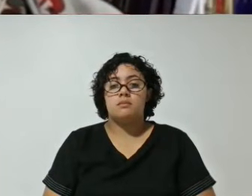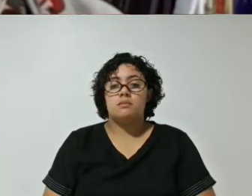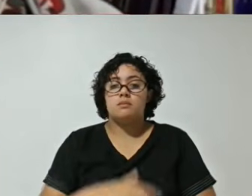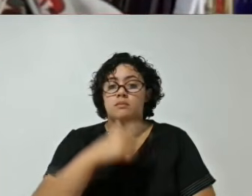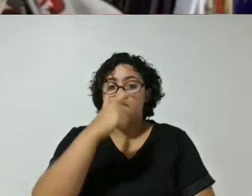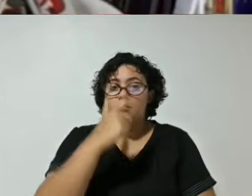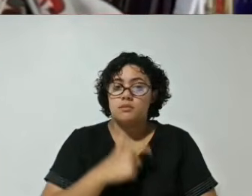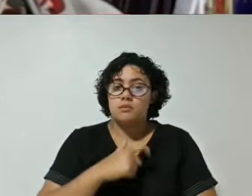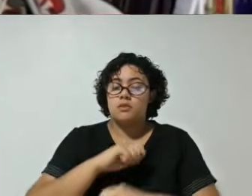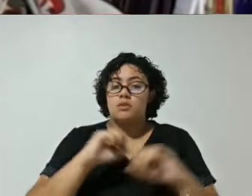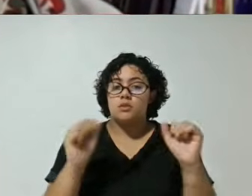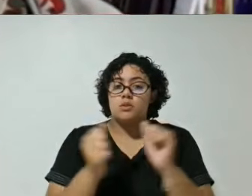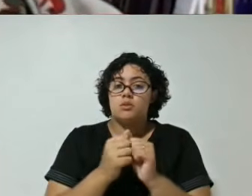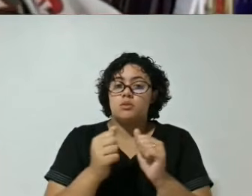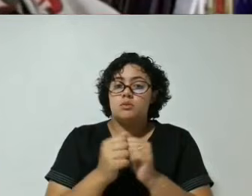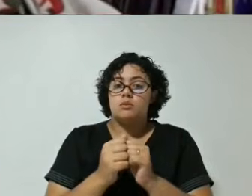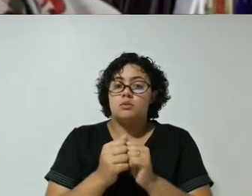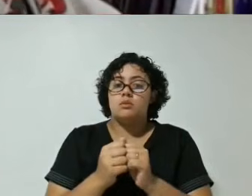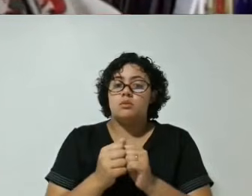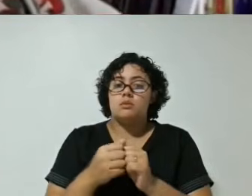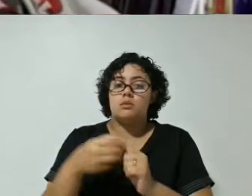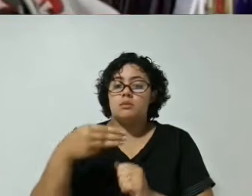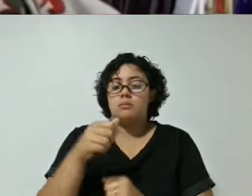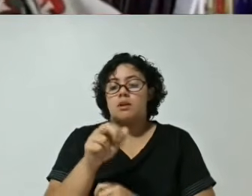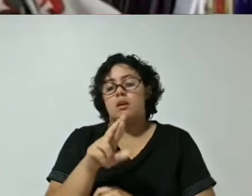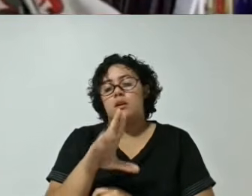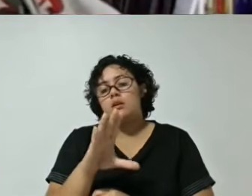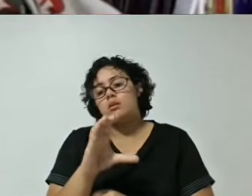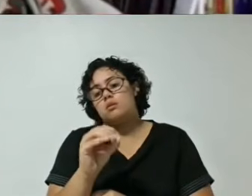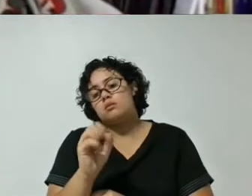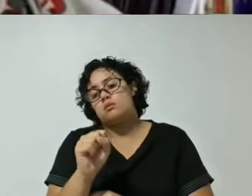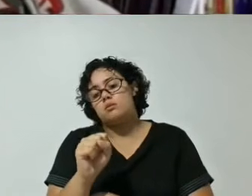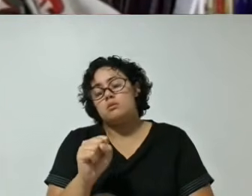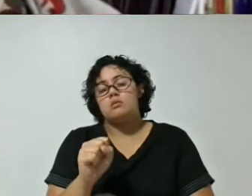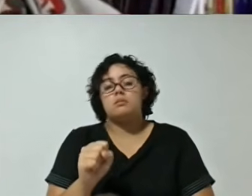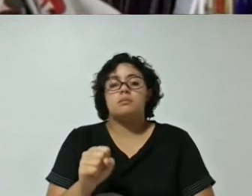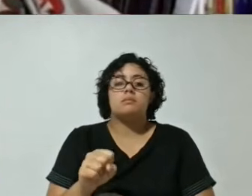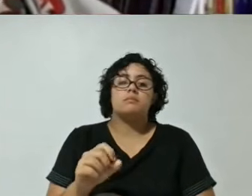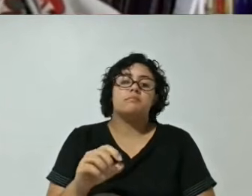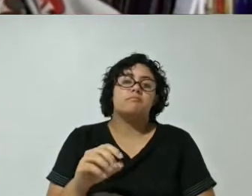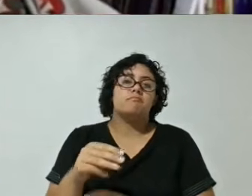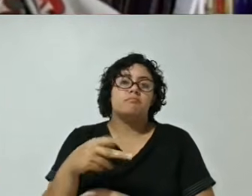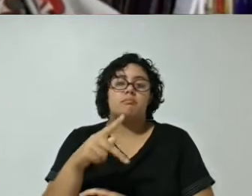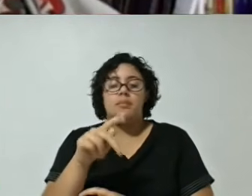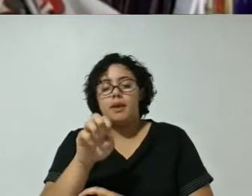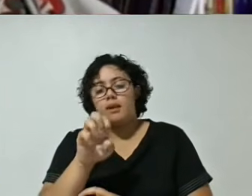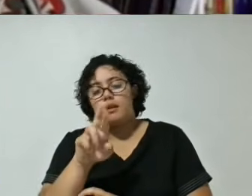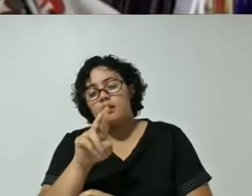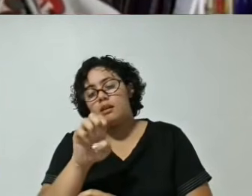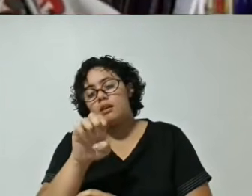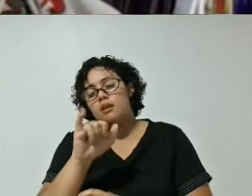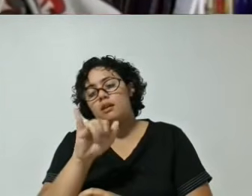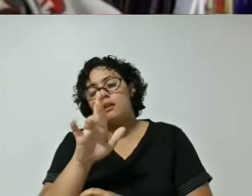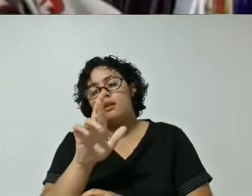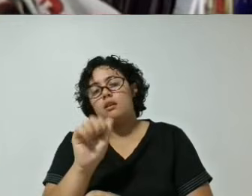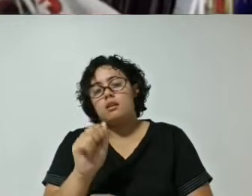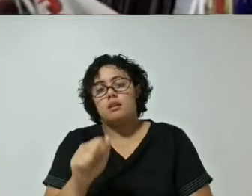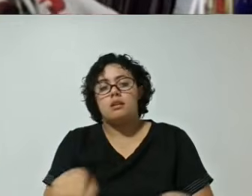e Marcos Lobo, Leonel Ferreira, Ricardo Evangelista, Uhum. a gente começou um sarau,